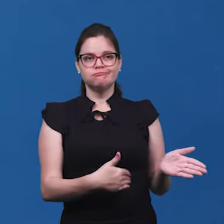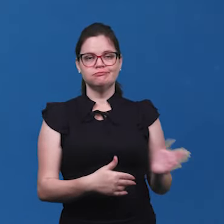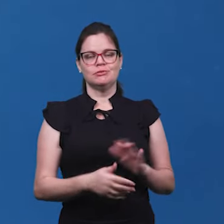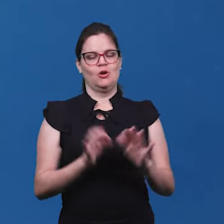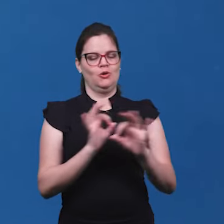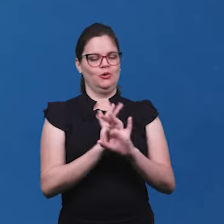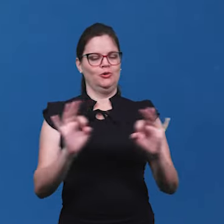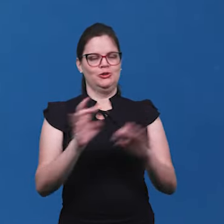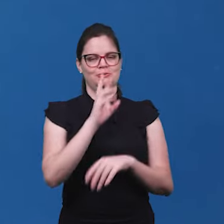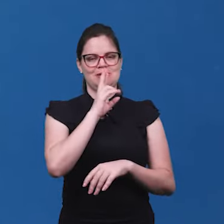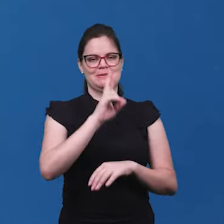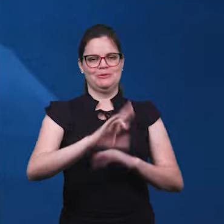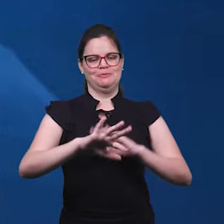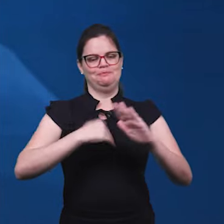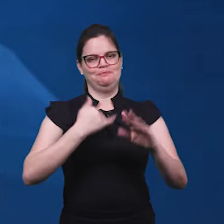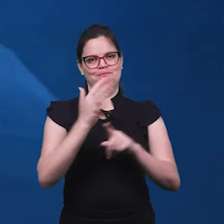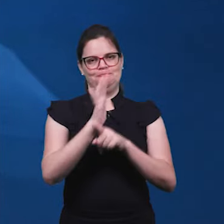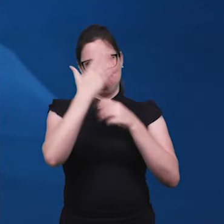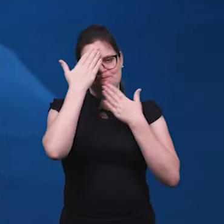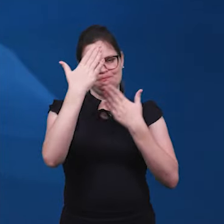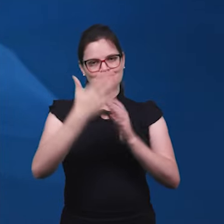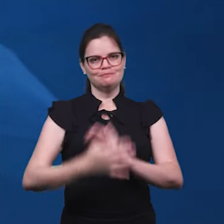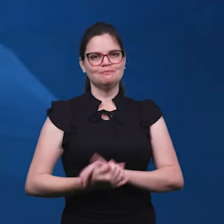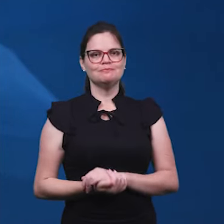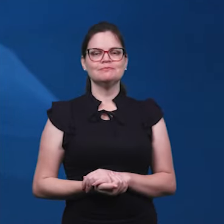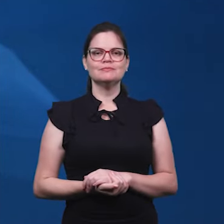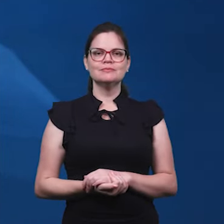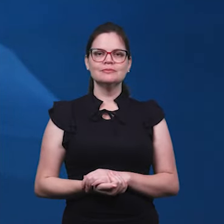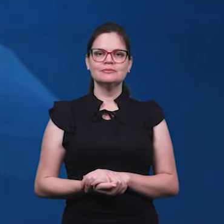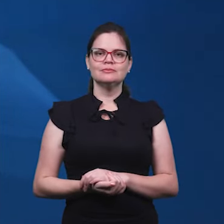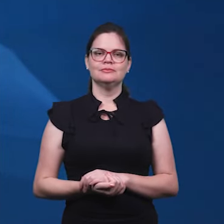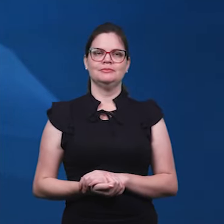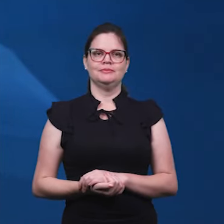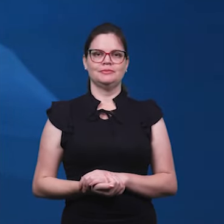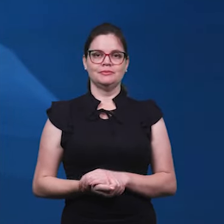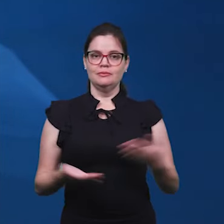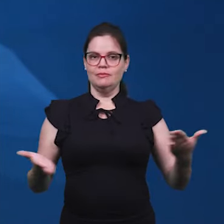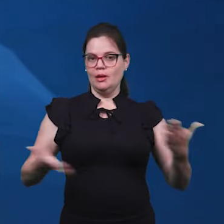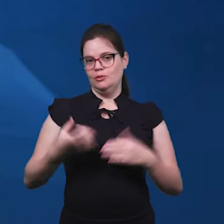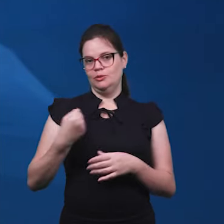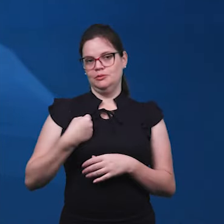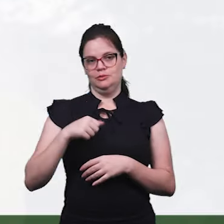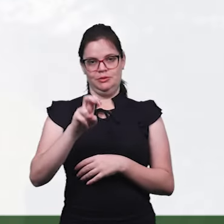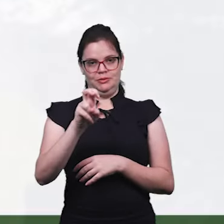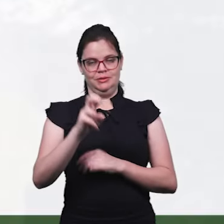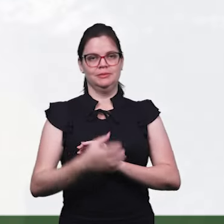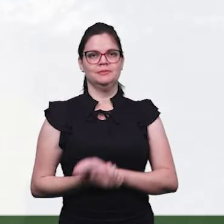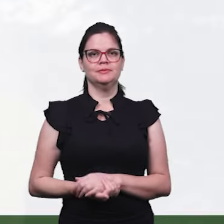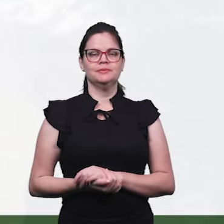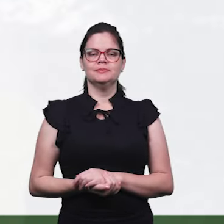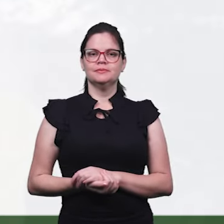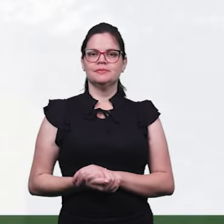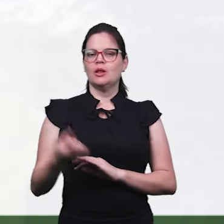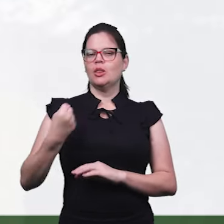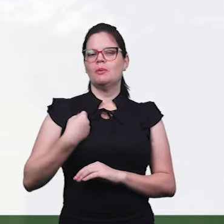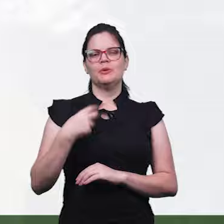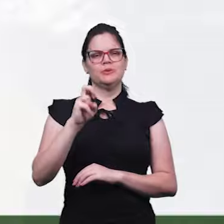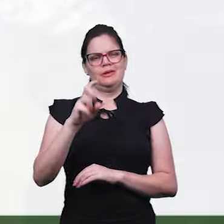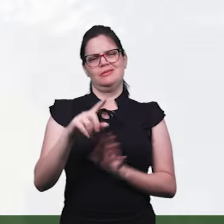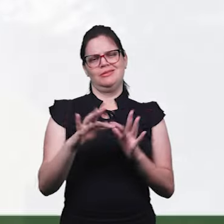resposta. Obrigado pela sua participação. Muito bem, irmãos. Agora tem a quinta pergunta ainda. E a quinta pergunta é muito simples. Ela diz